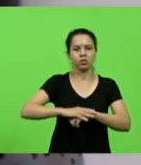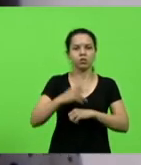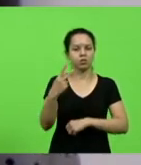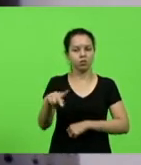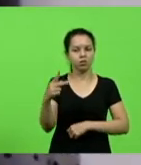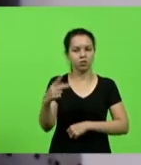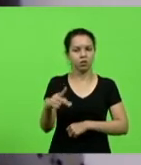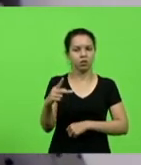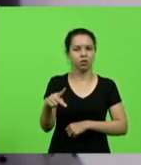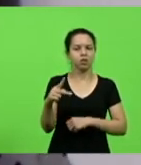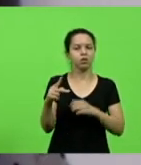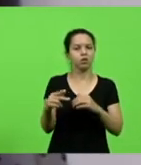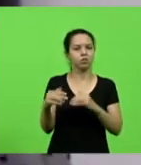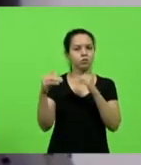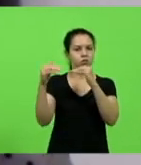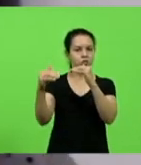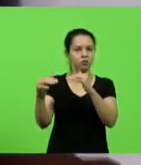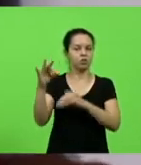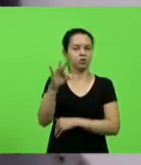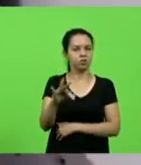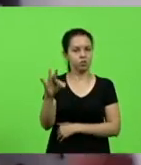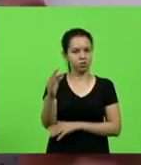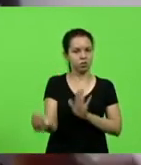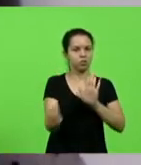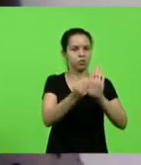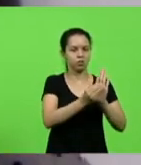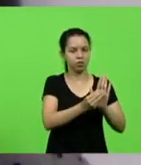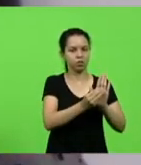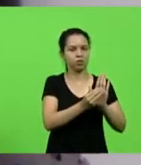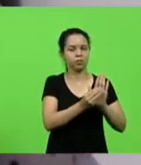está previsto. Ademais, há